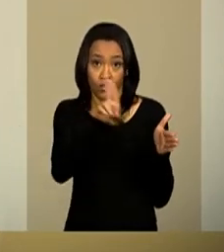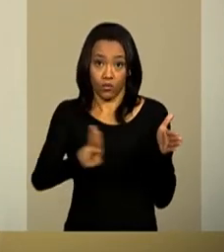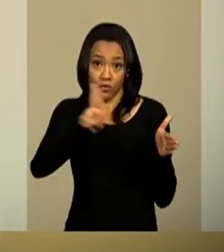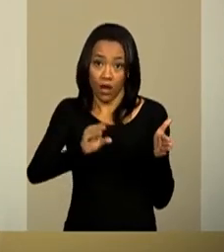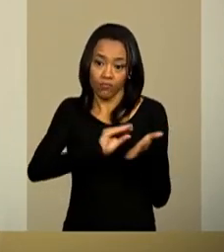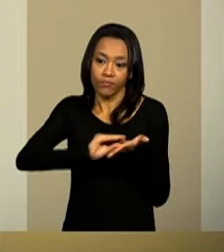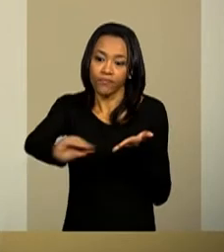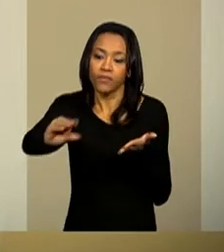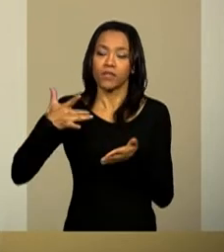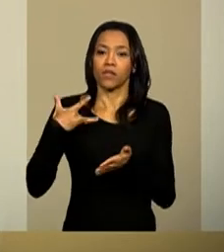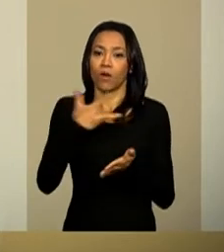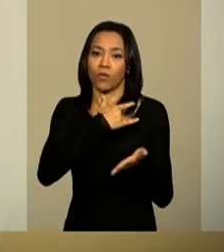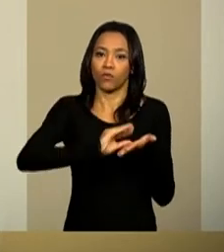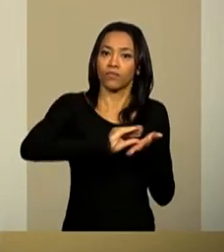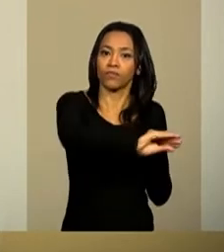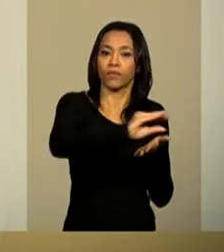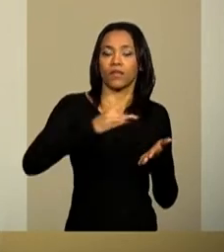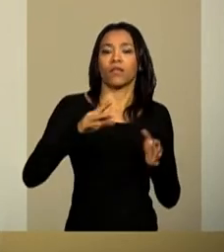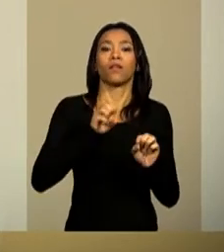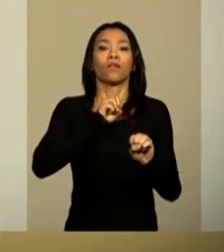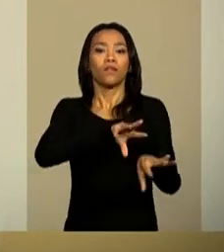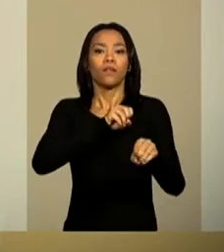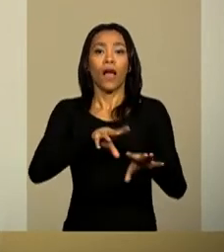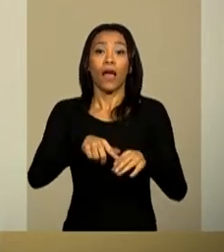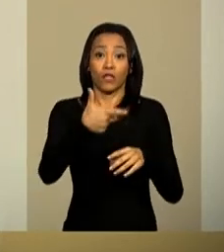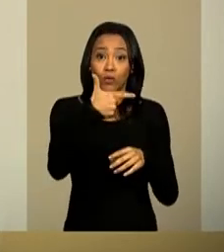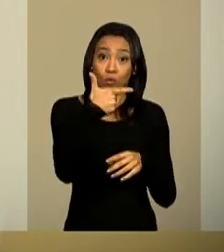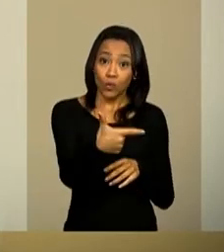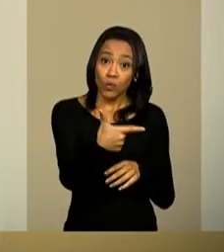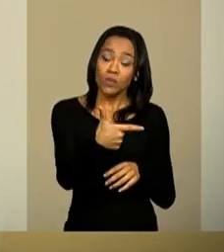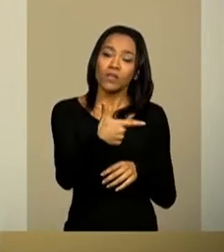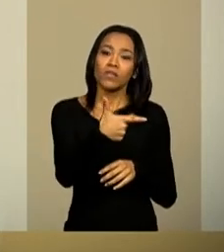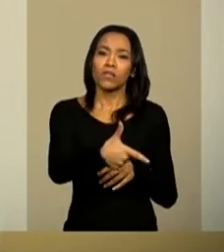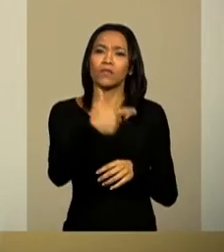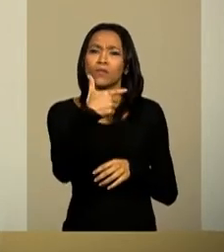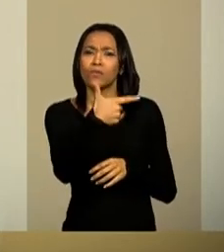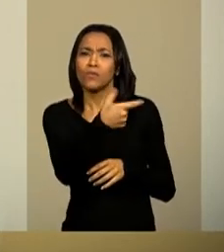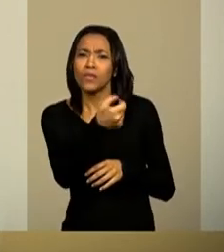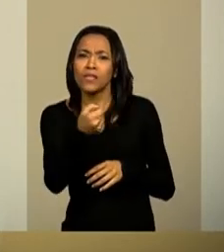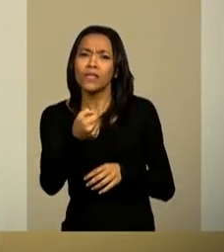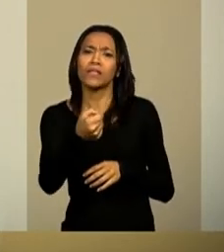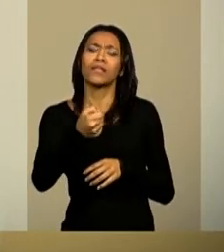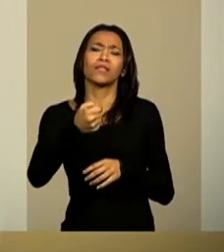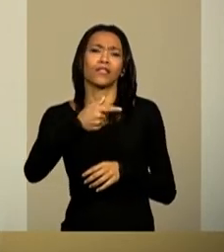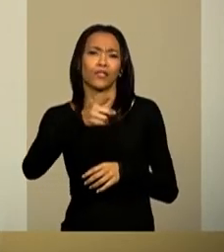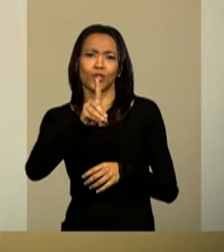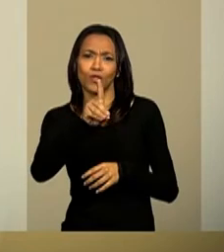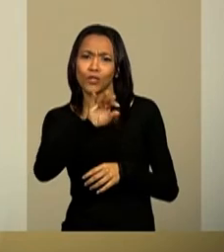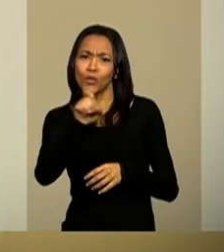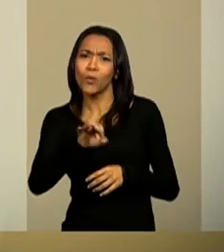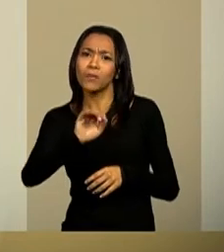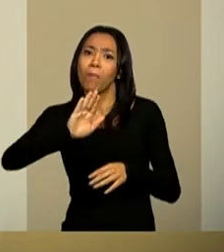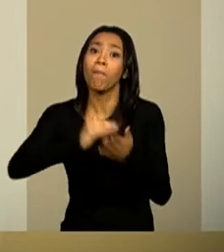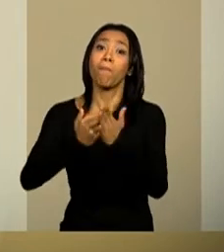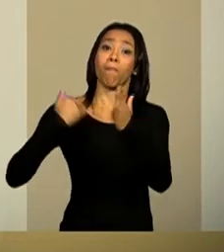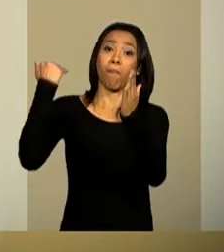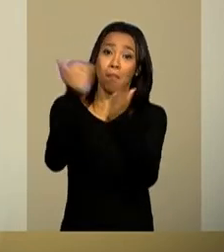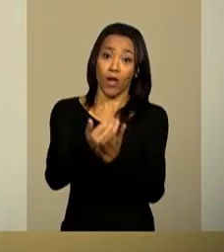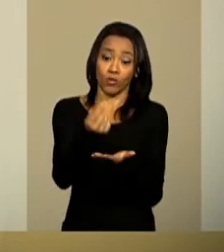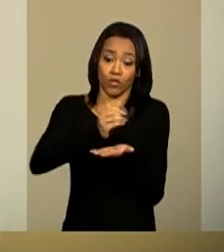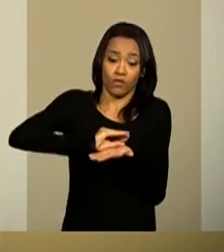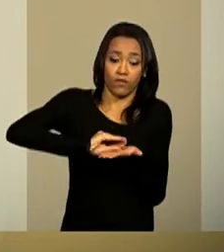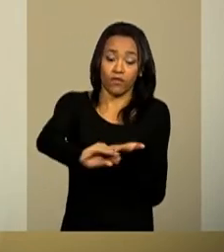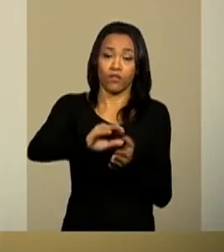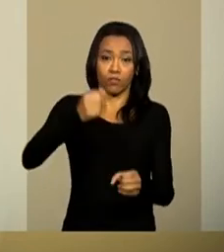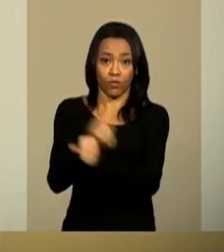em educação e saúde no Brasil é 212 vezes maior que o valor investido nos estádios.